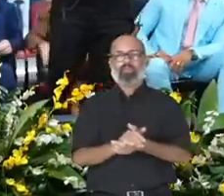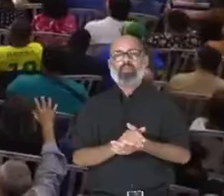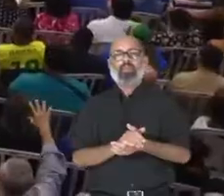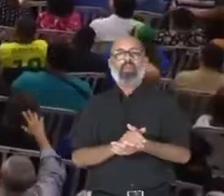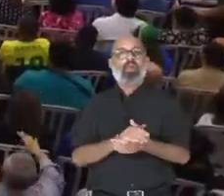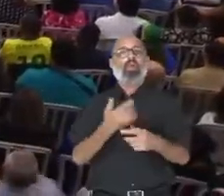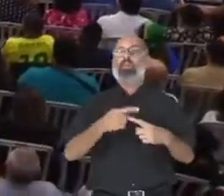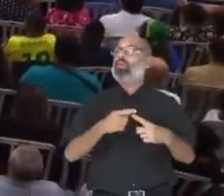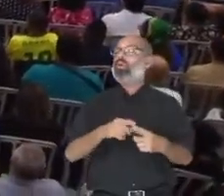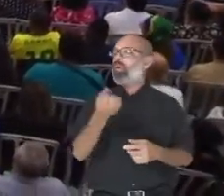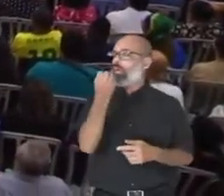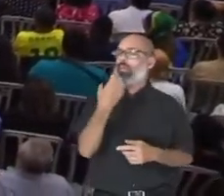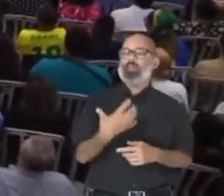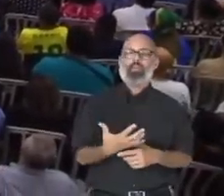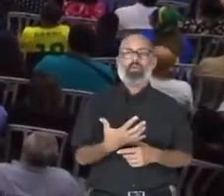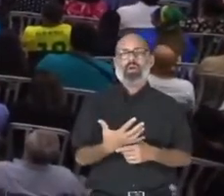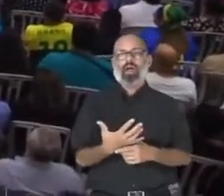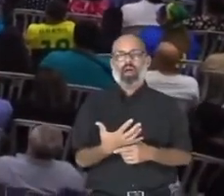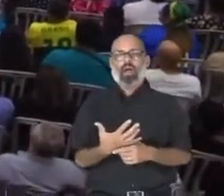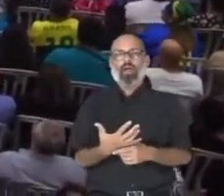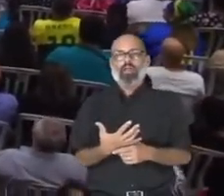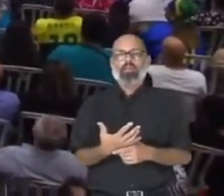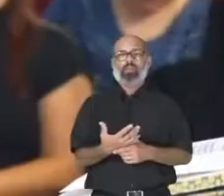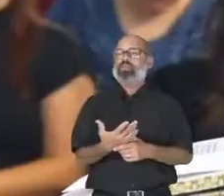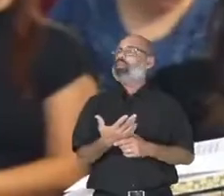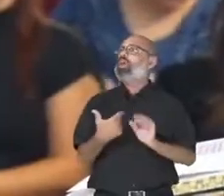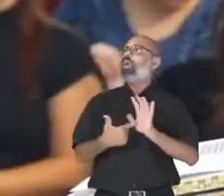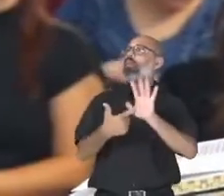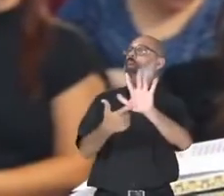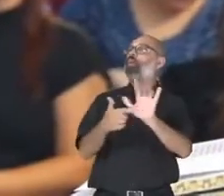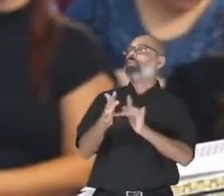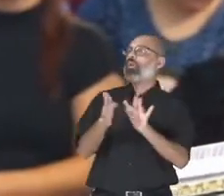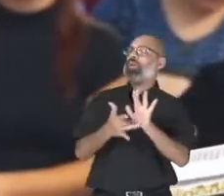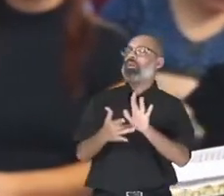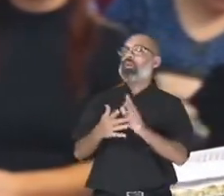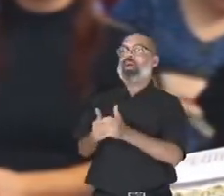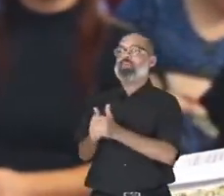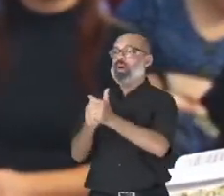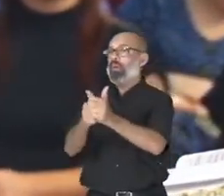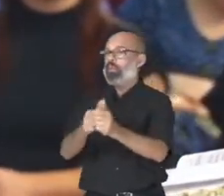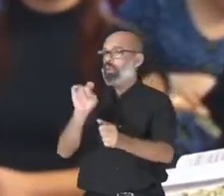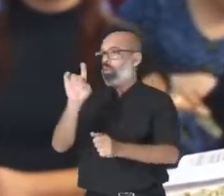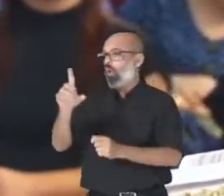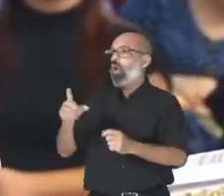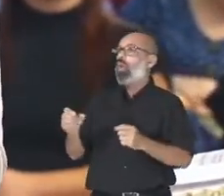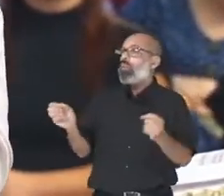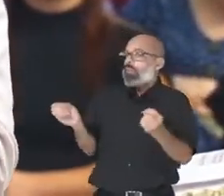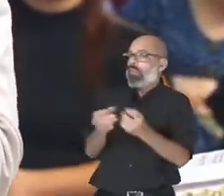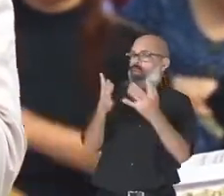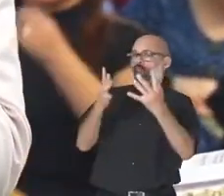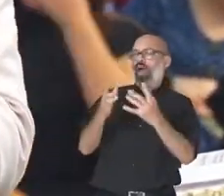Olha que coisa bela. Eles revelaram para Jesus que não estavam atrás dele por causa de milagres.